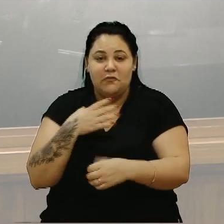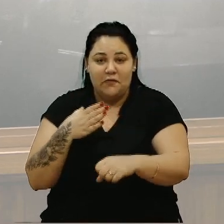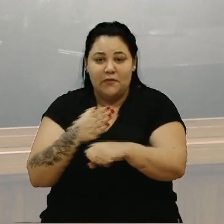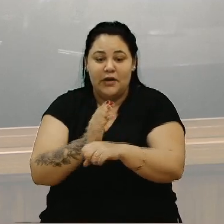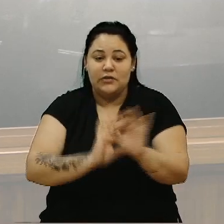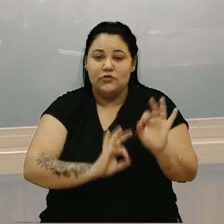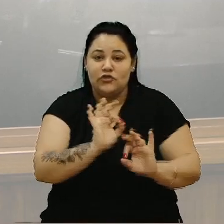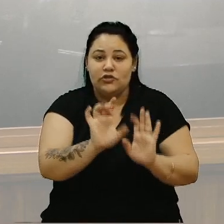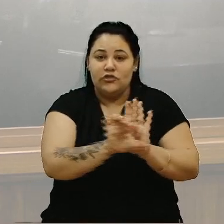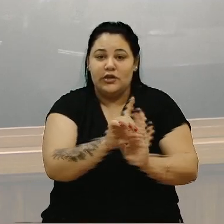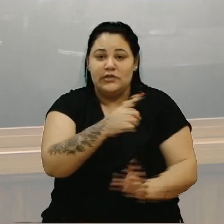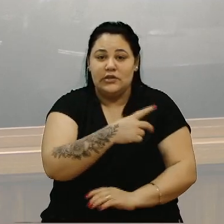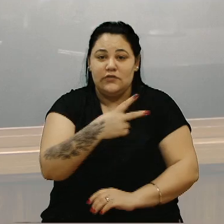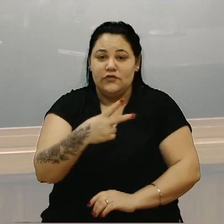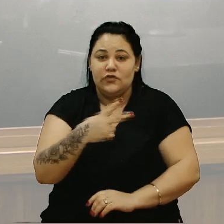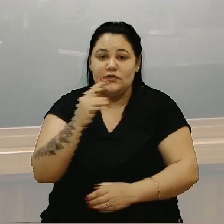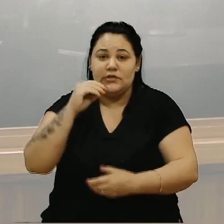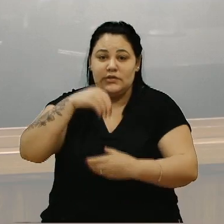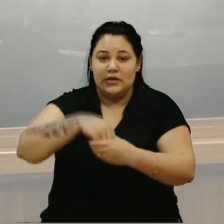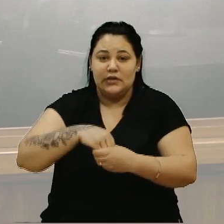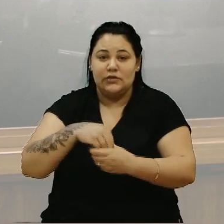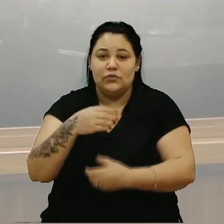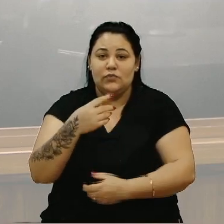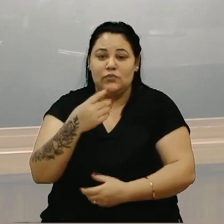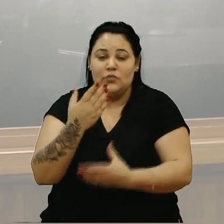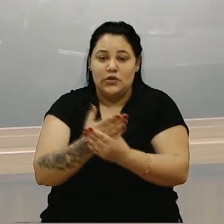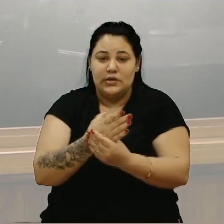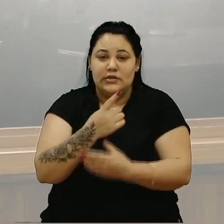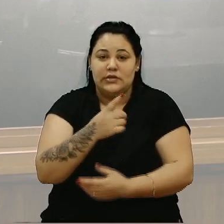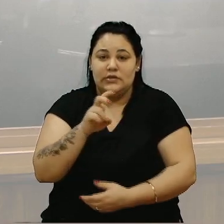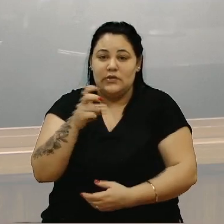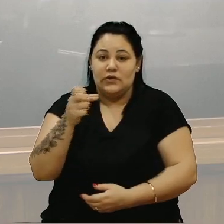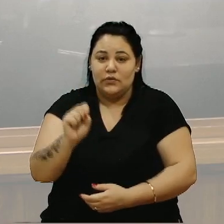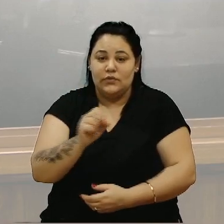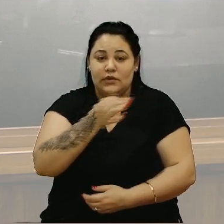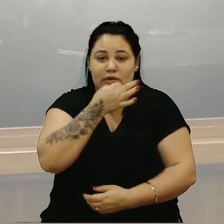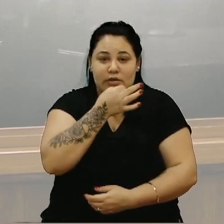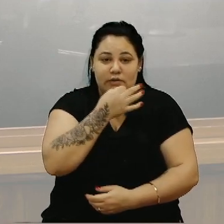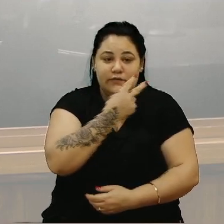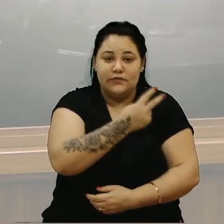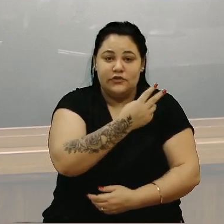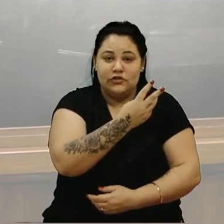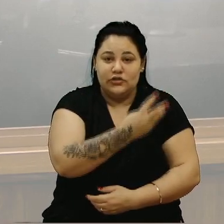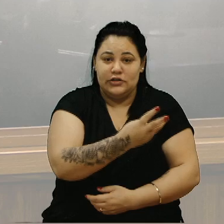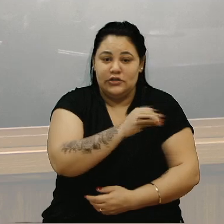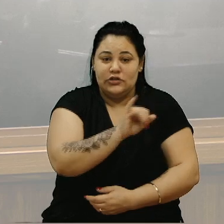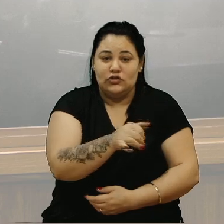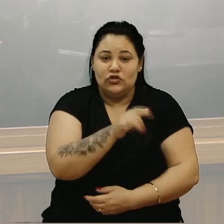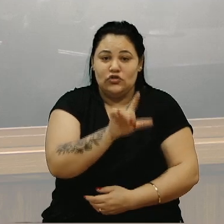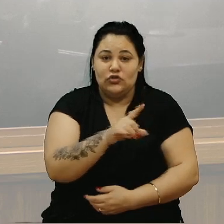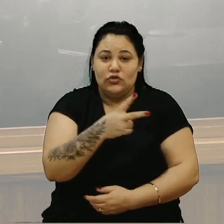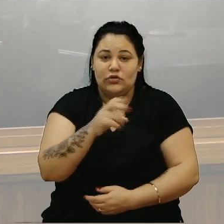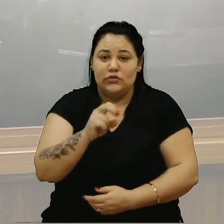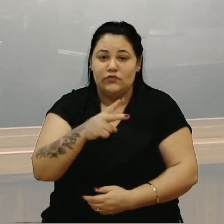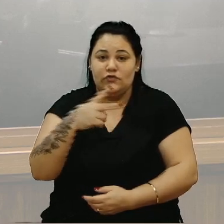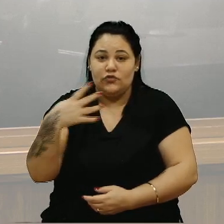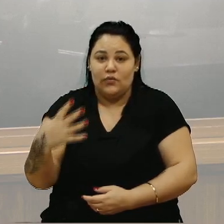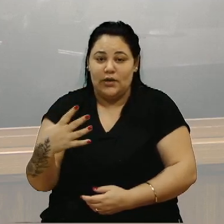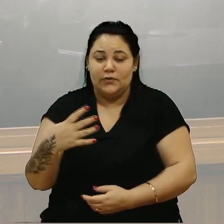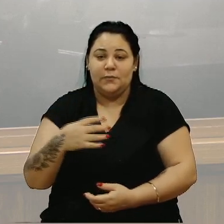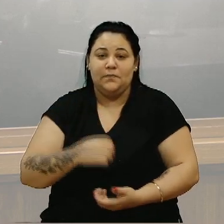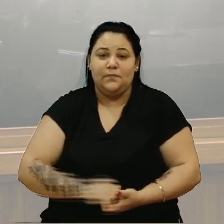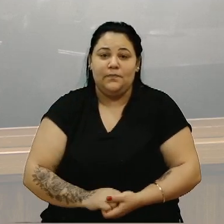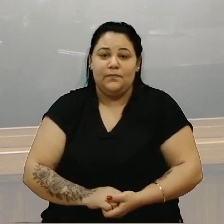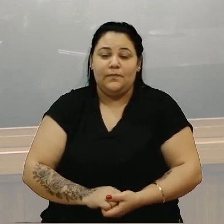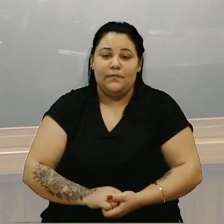de lei 122, contido no processo 158. Caxias do Sul, 23 de julho de 2024, 149º